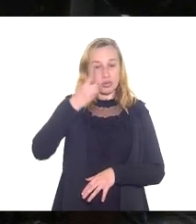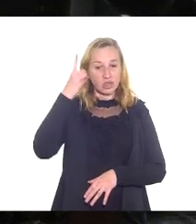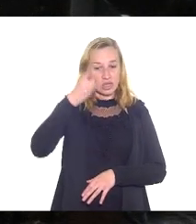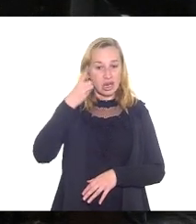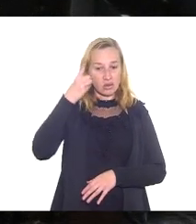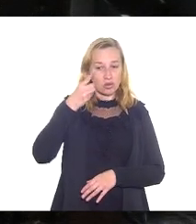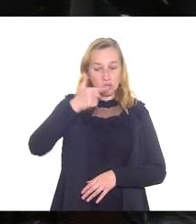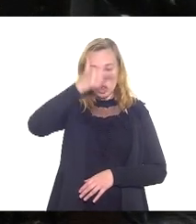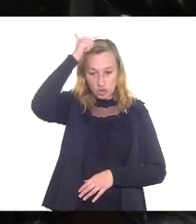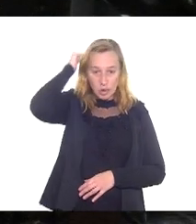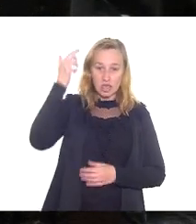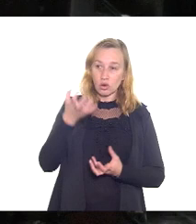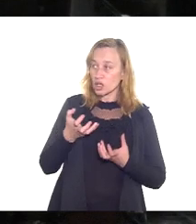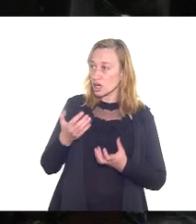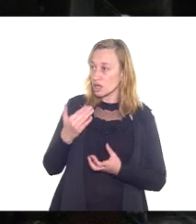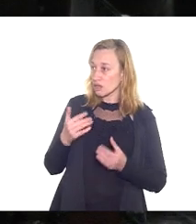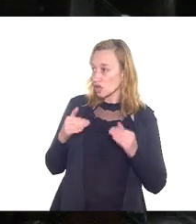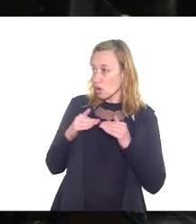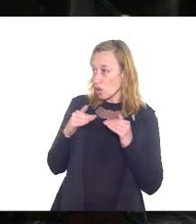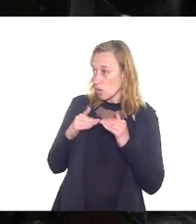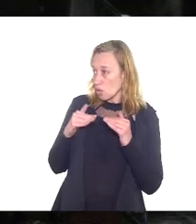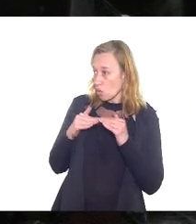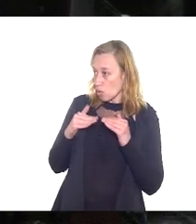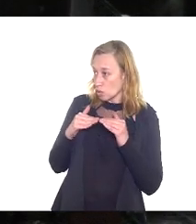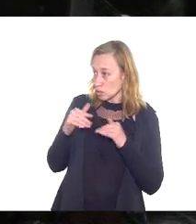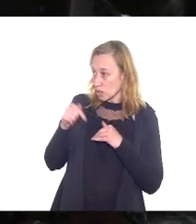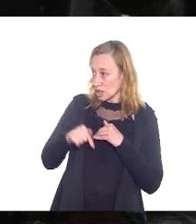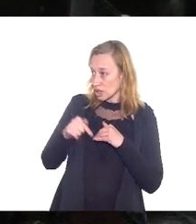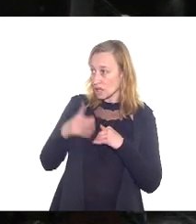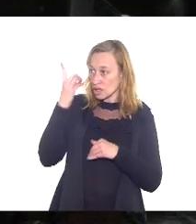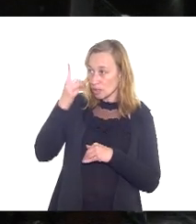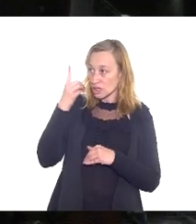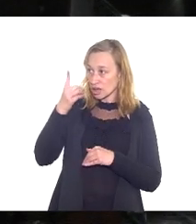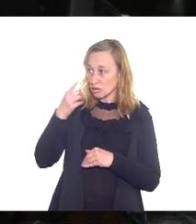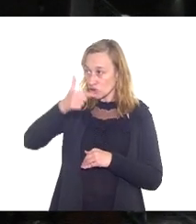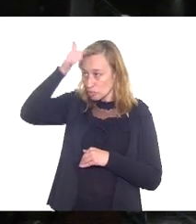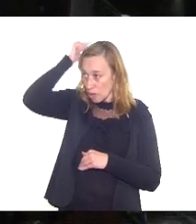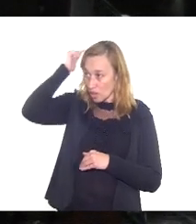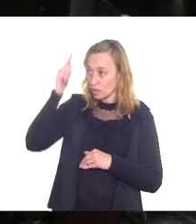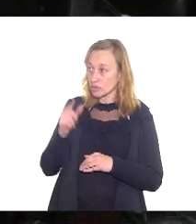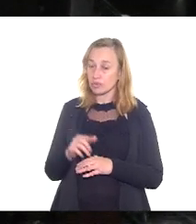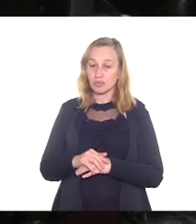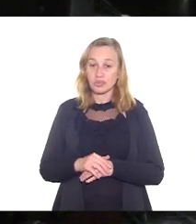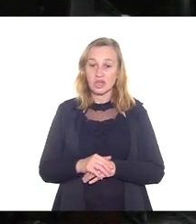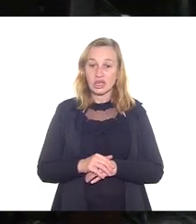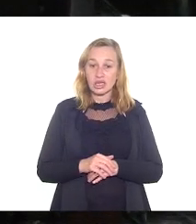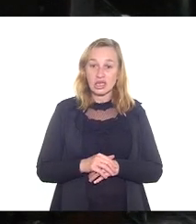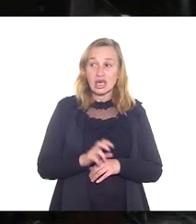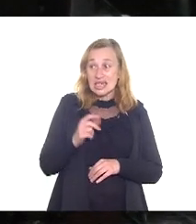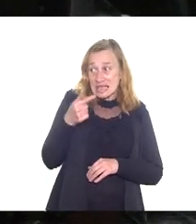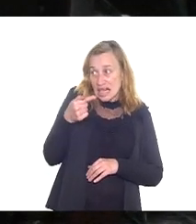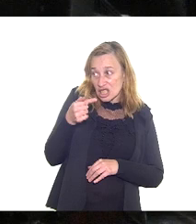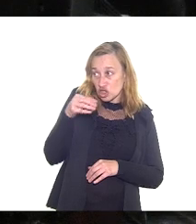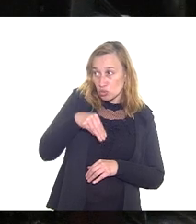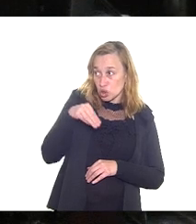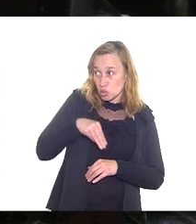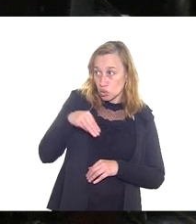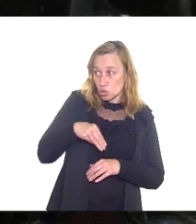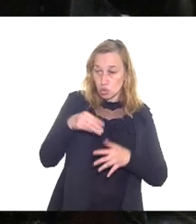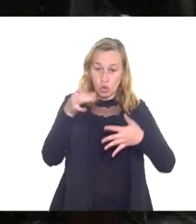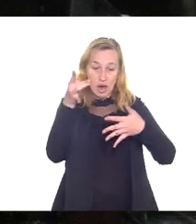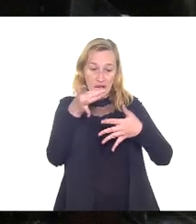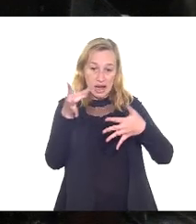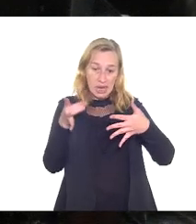Paulo, e eu queria fazer um acordo de procedimento aqui, deputado Luiz Paulo, conceder apenas 7 minutos a